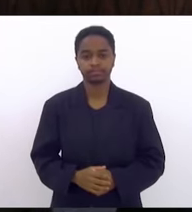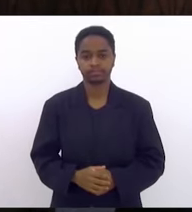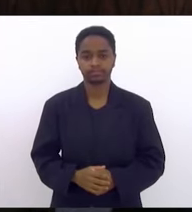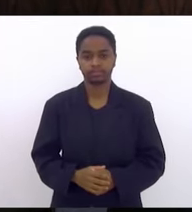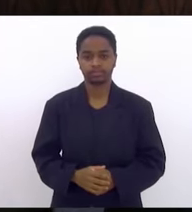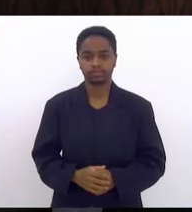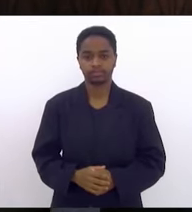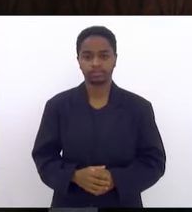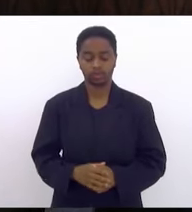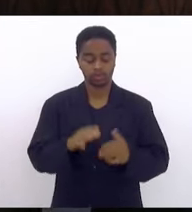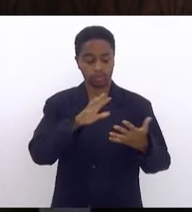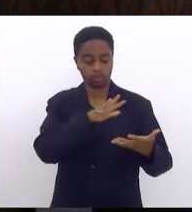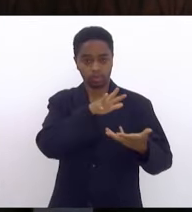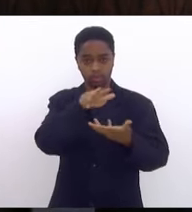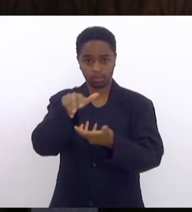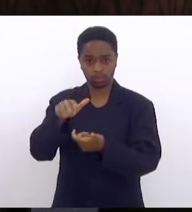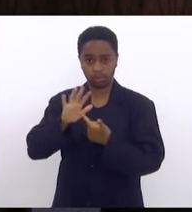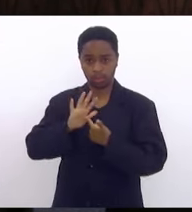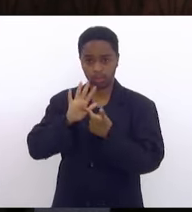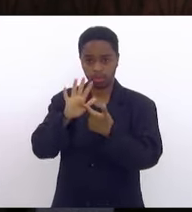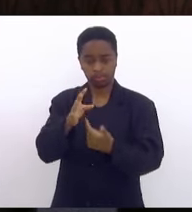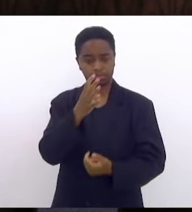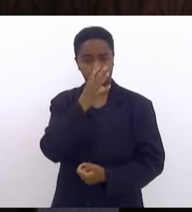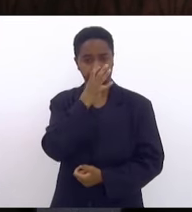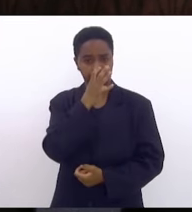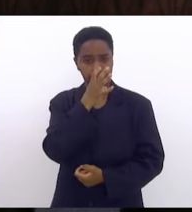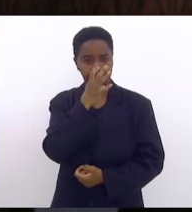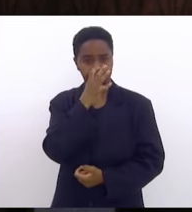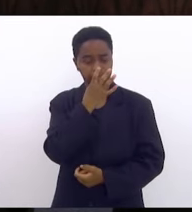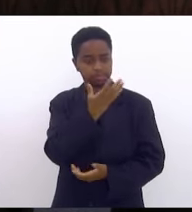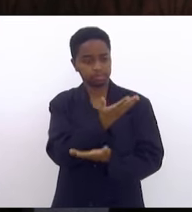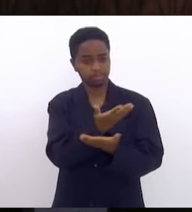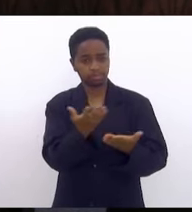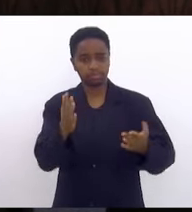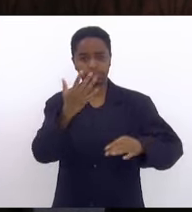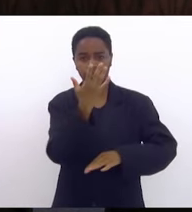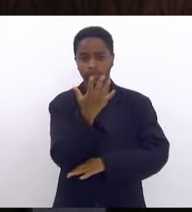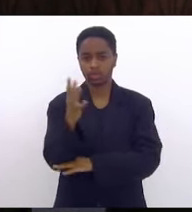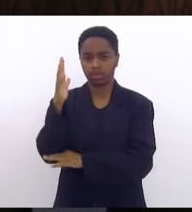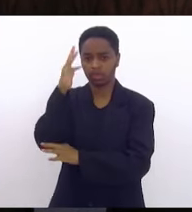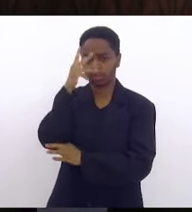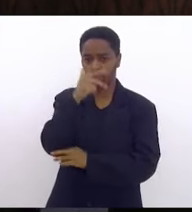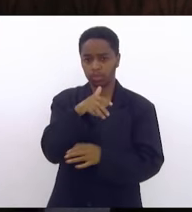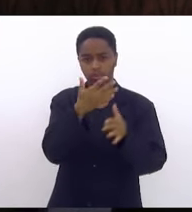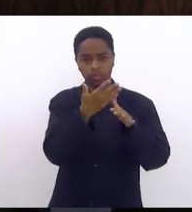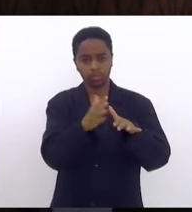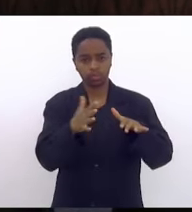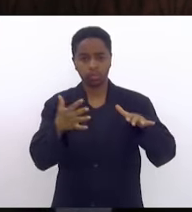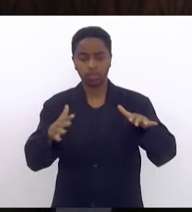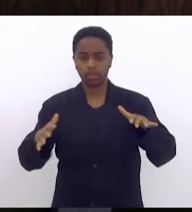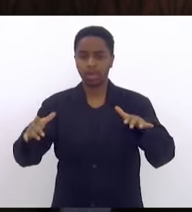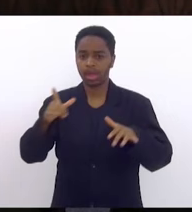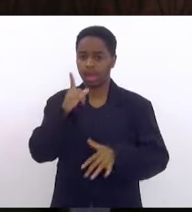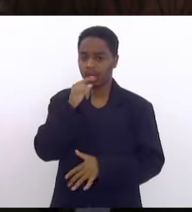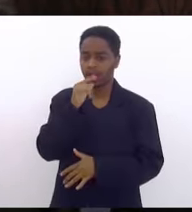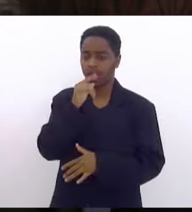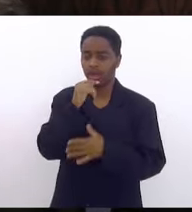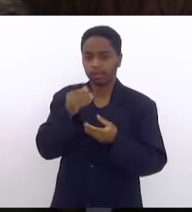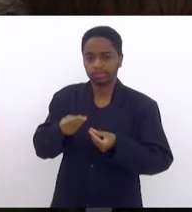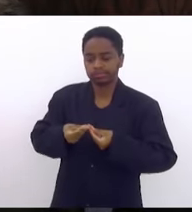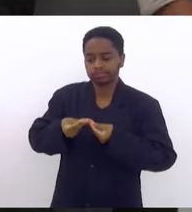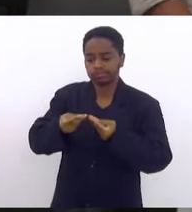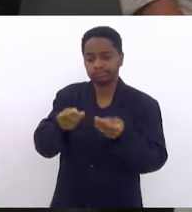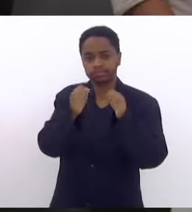do universo em desencanto, lindas paisagens que da alma matam a sede. Marco vital